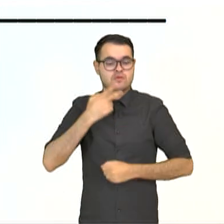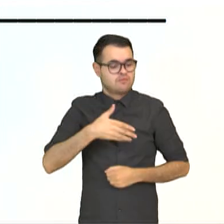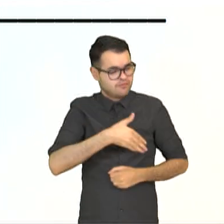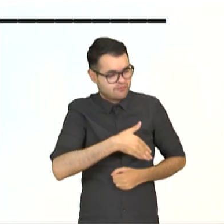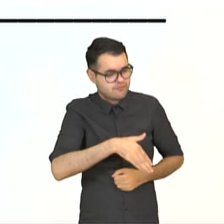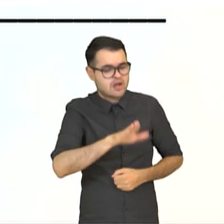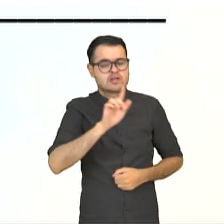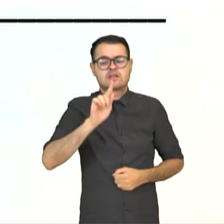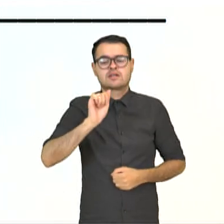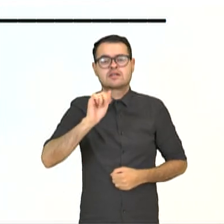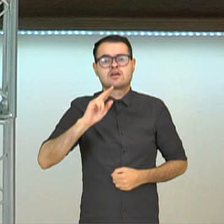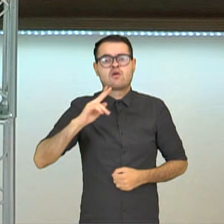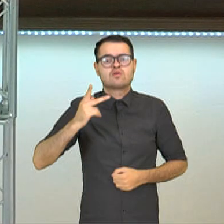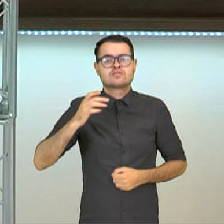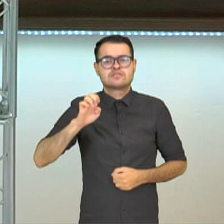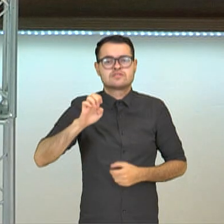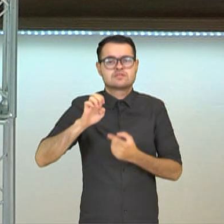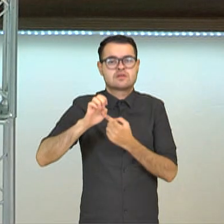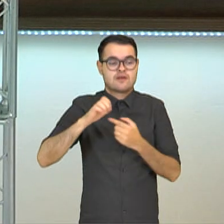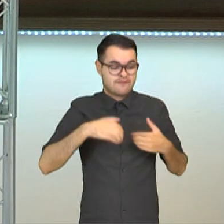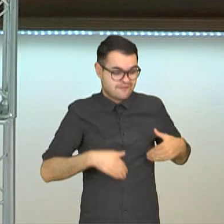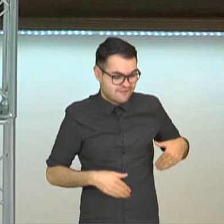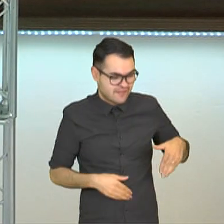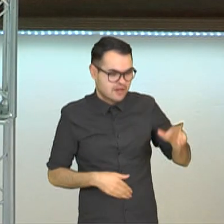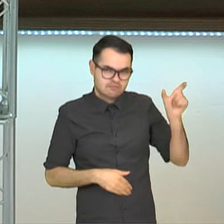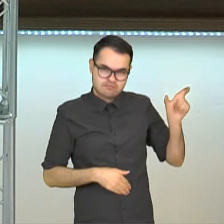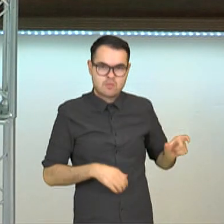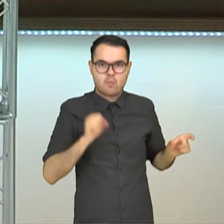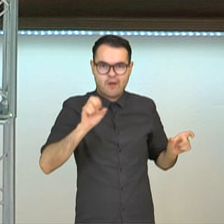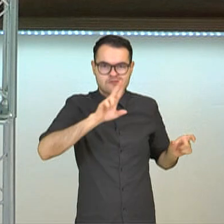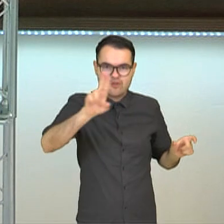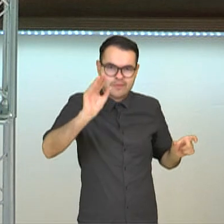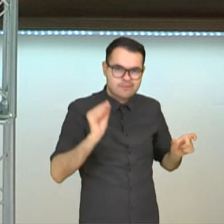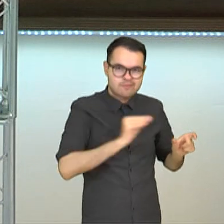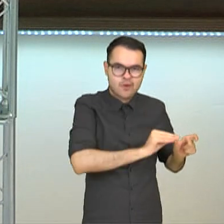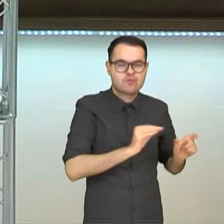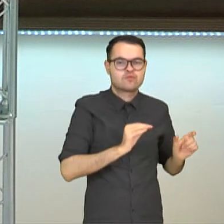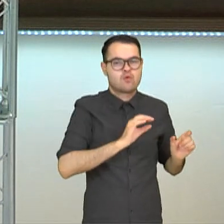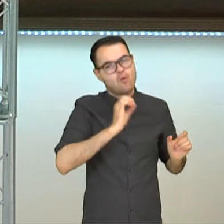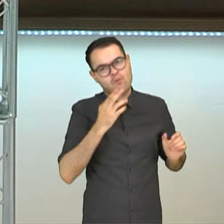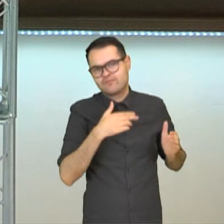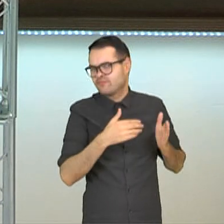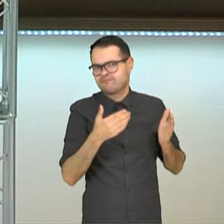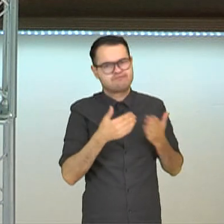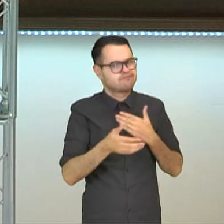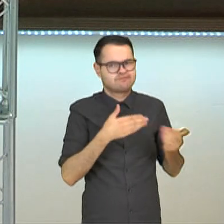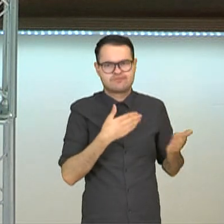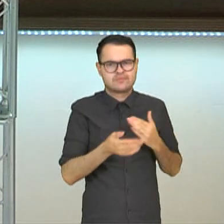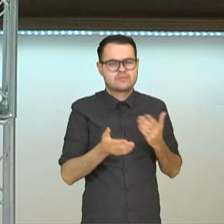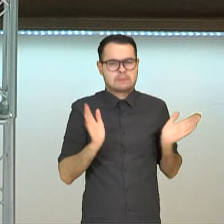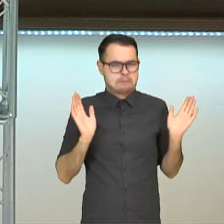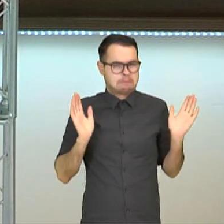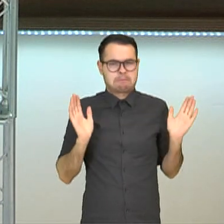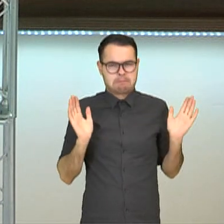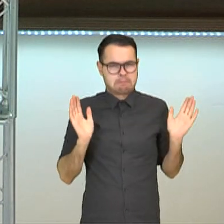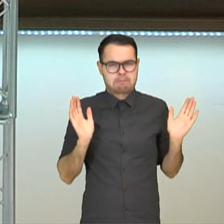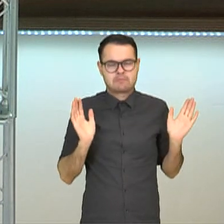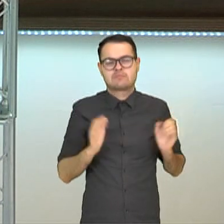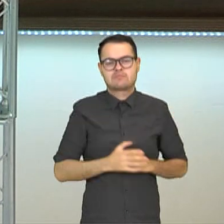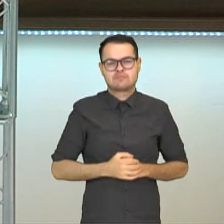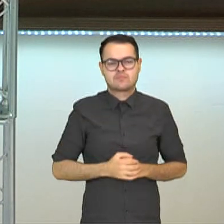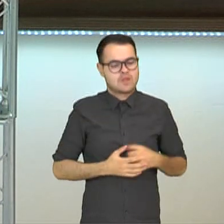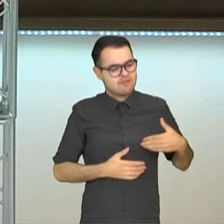gosto na vida. Disse, vai fulano, você pode usar o seu nome ou não, como a Adélia também não usou. É,